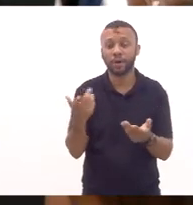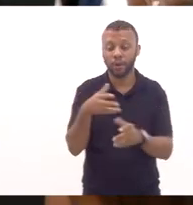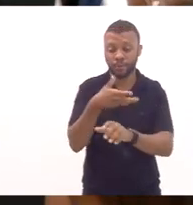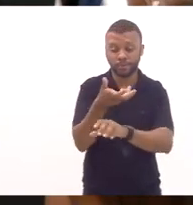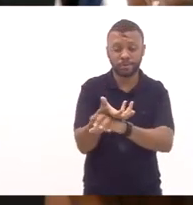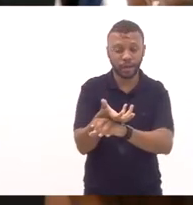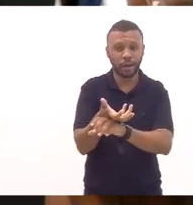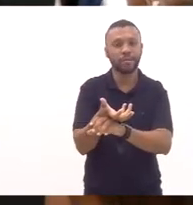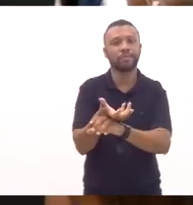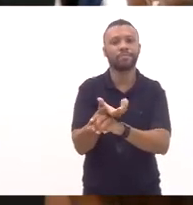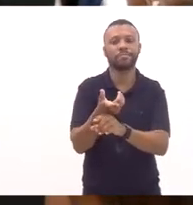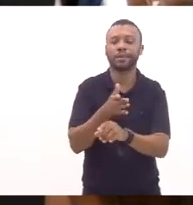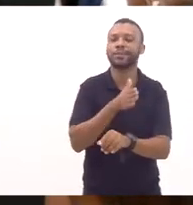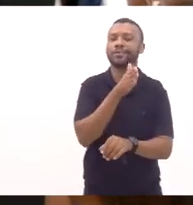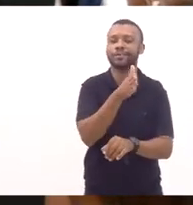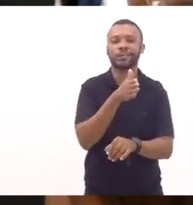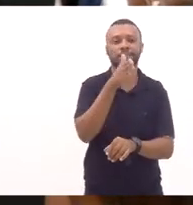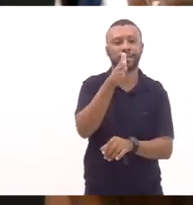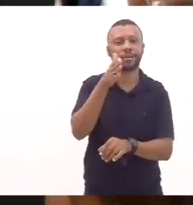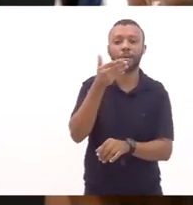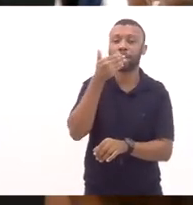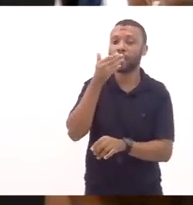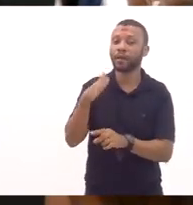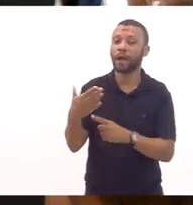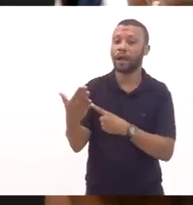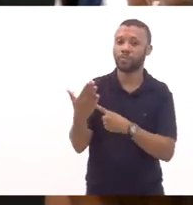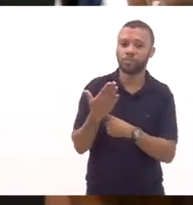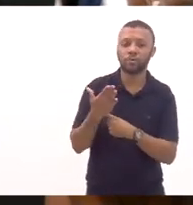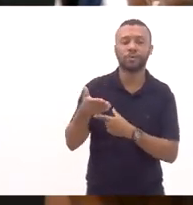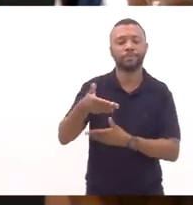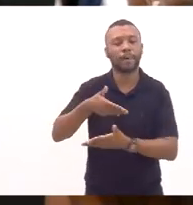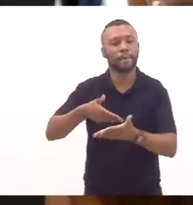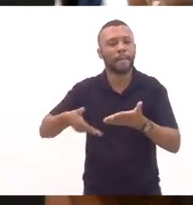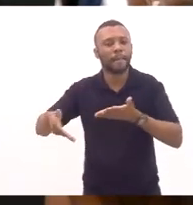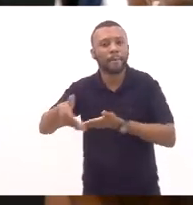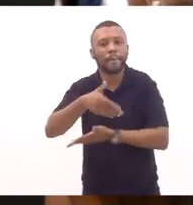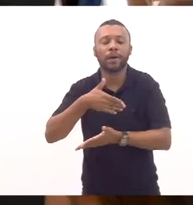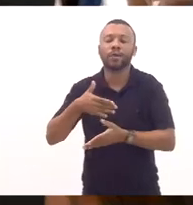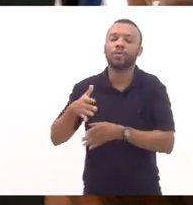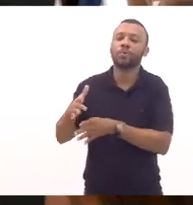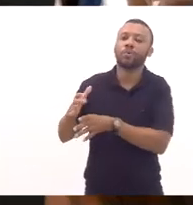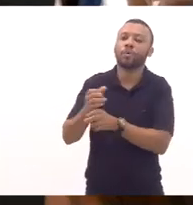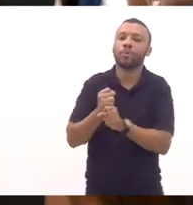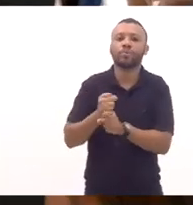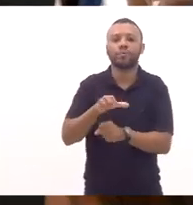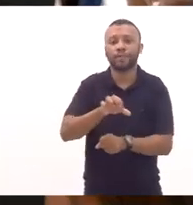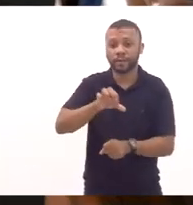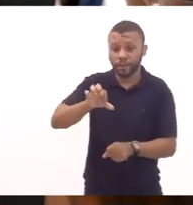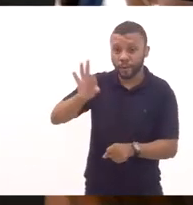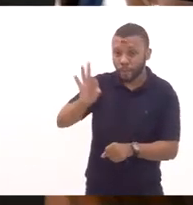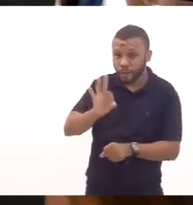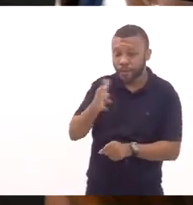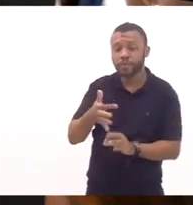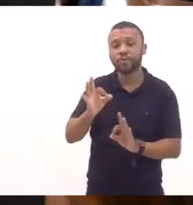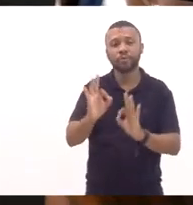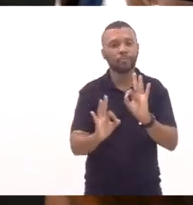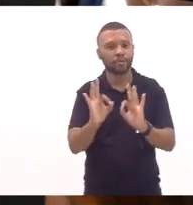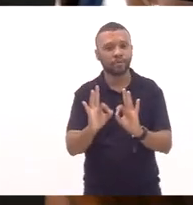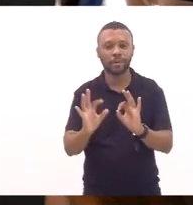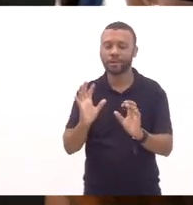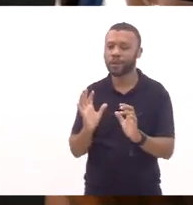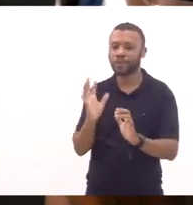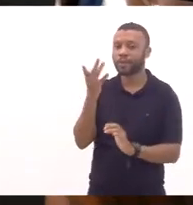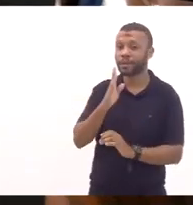se dispõe e pede ajuda e colaboração, porque acontece como 99% dos projetos que acontecem no nosso